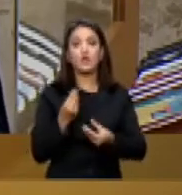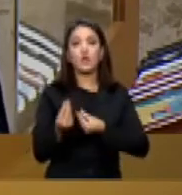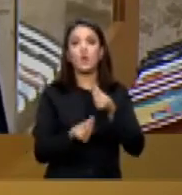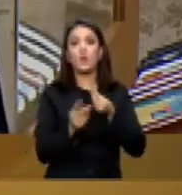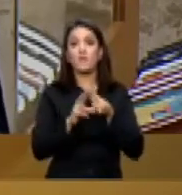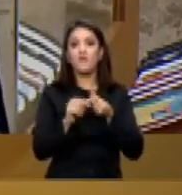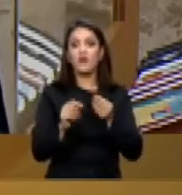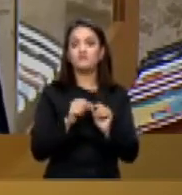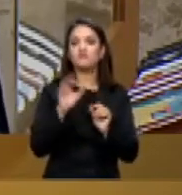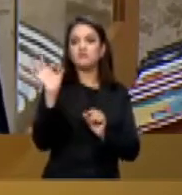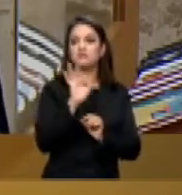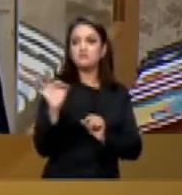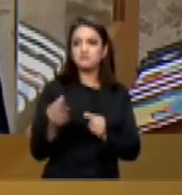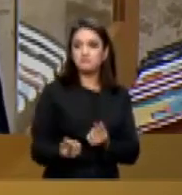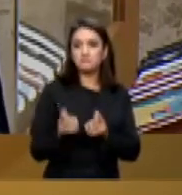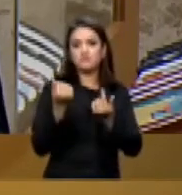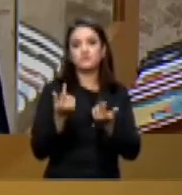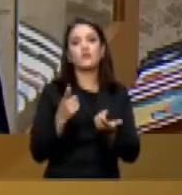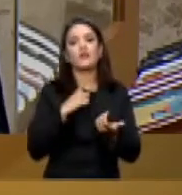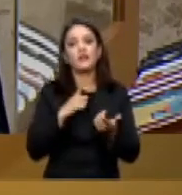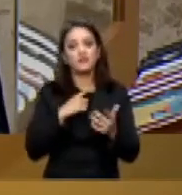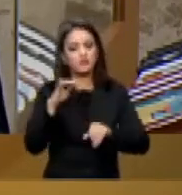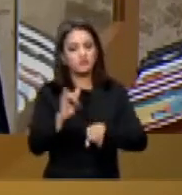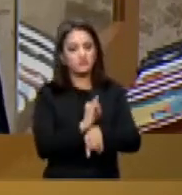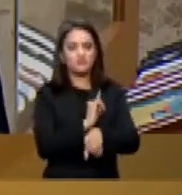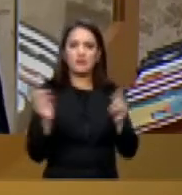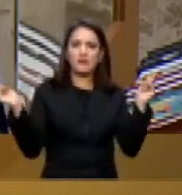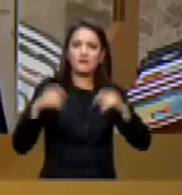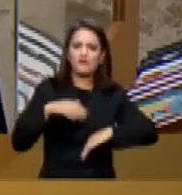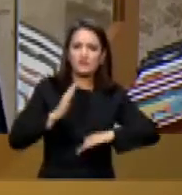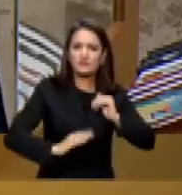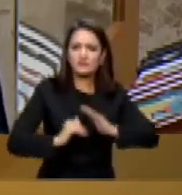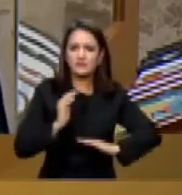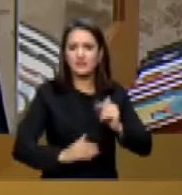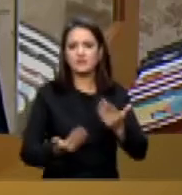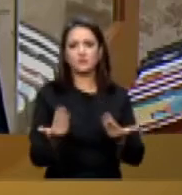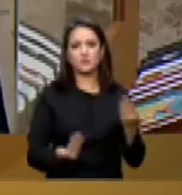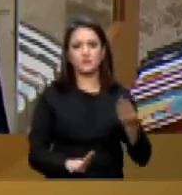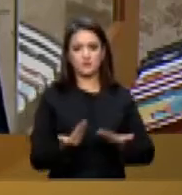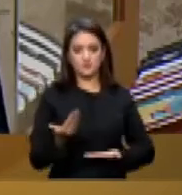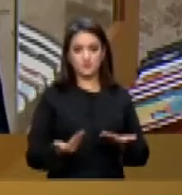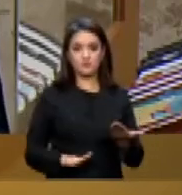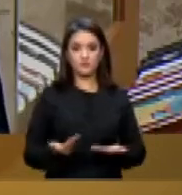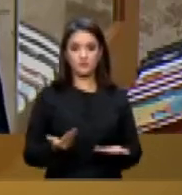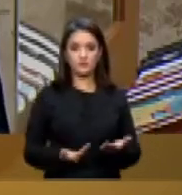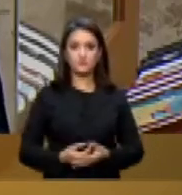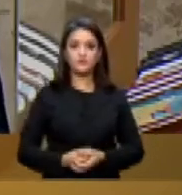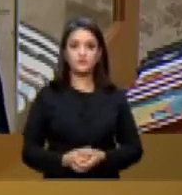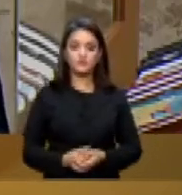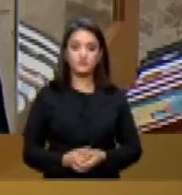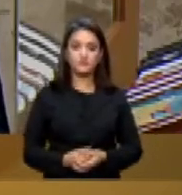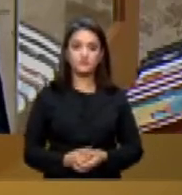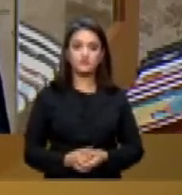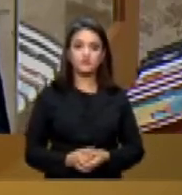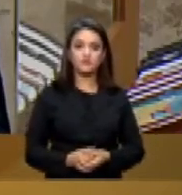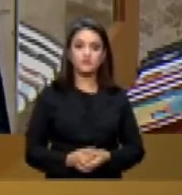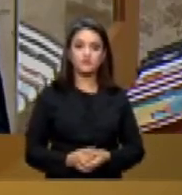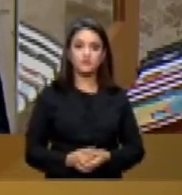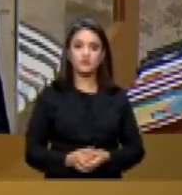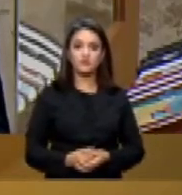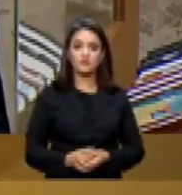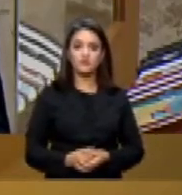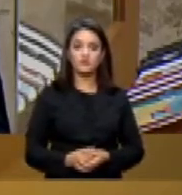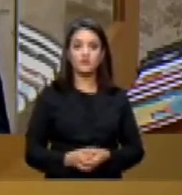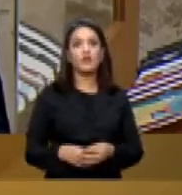tarifária, por mecanismos que gerem eficiência e eficácia dos serviços e que permitam